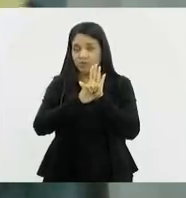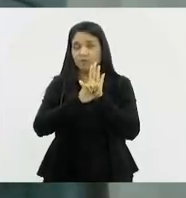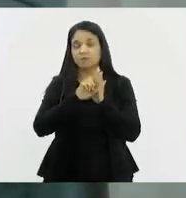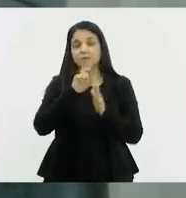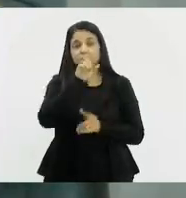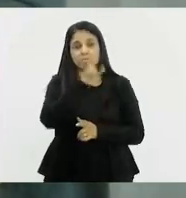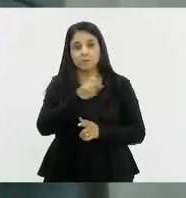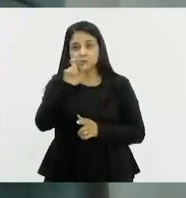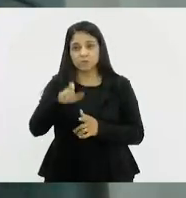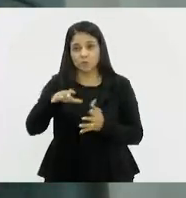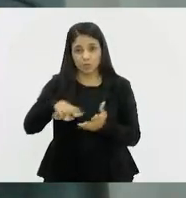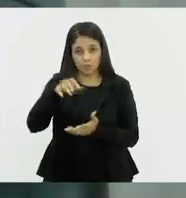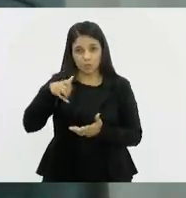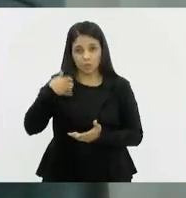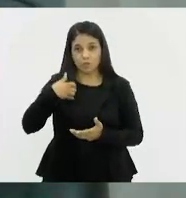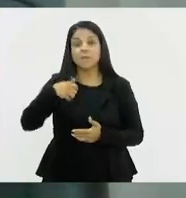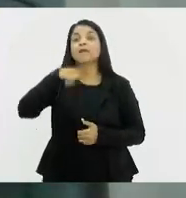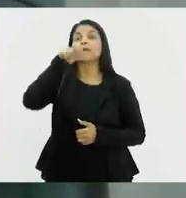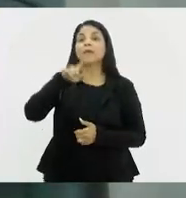aqui, levanta o dedo.